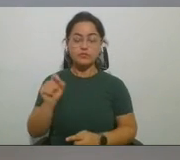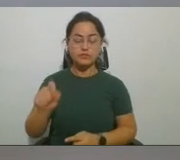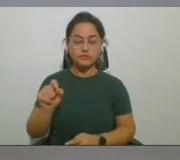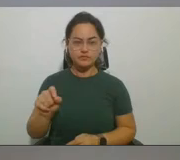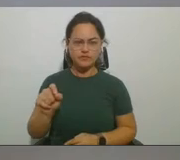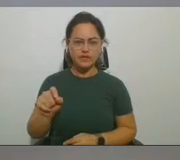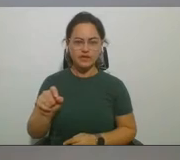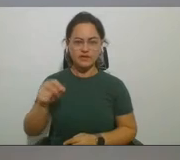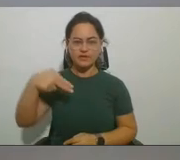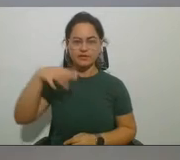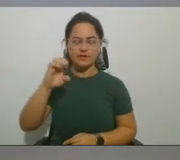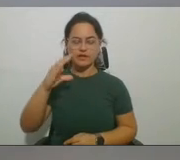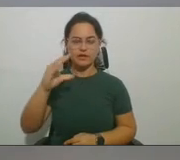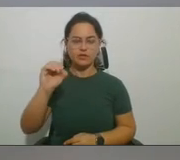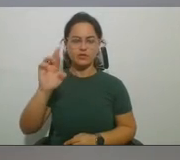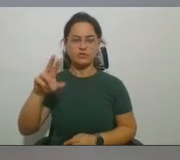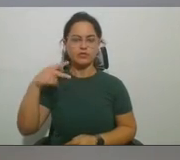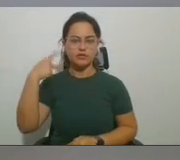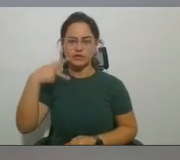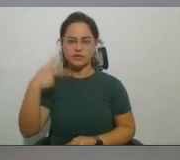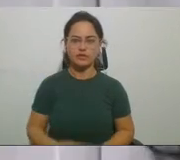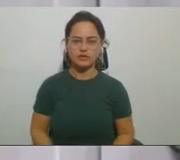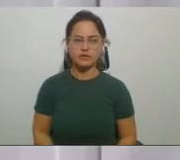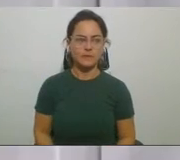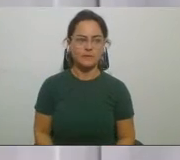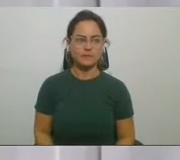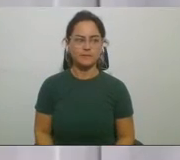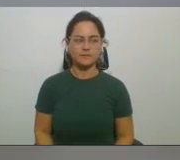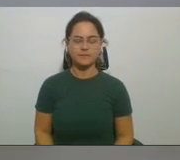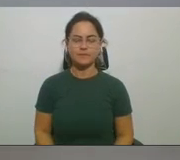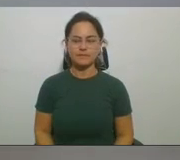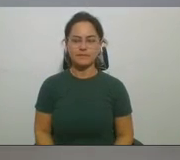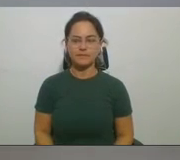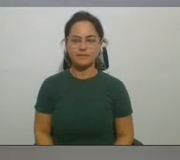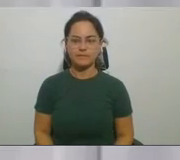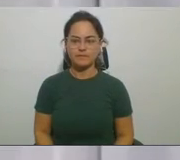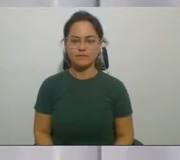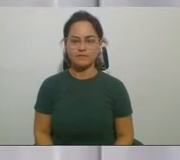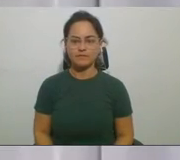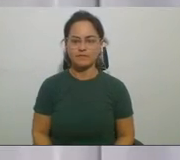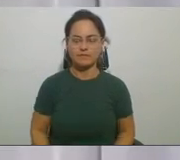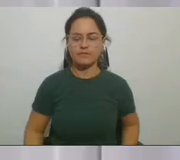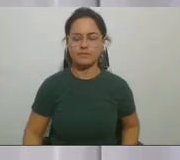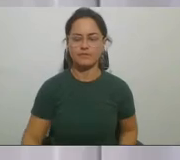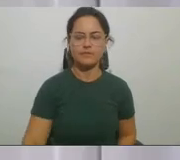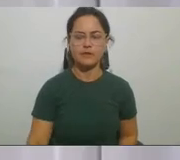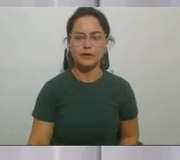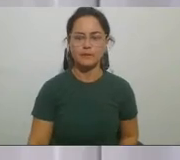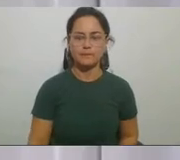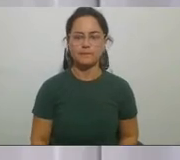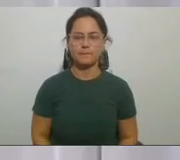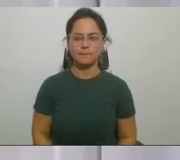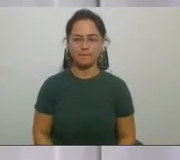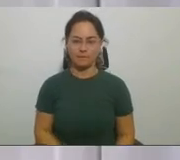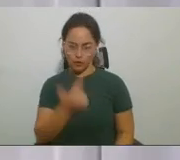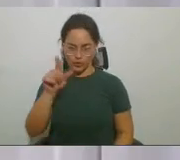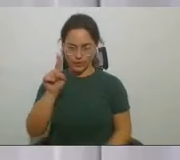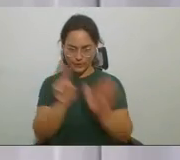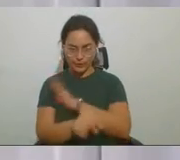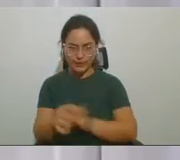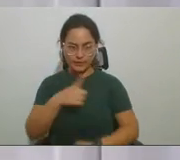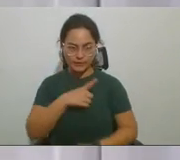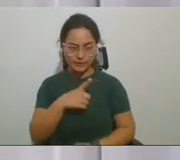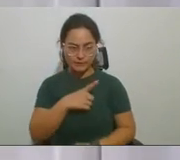necropolítica? E mais uma questão. Sim, posso... Outra questão, de